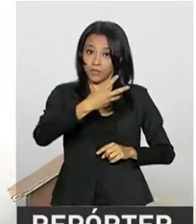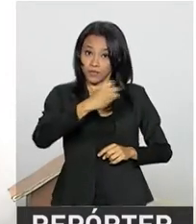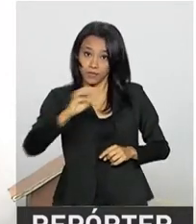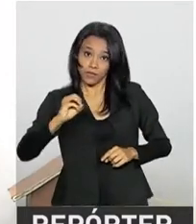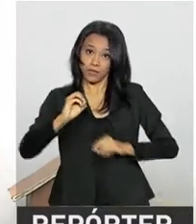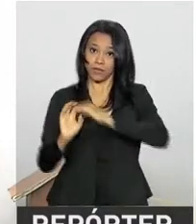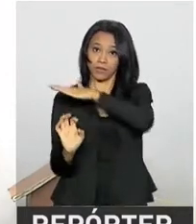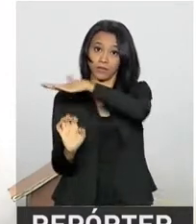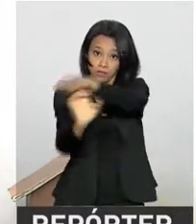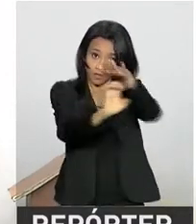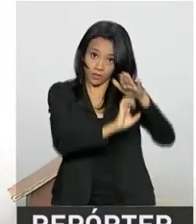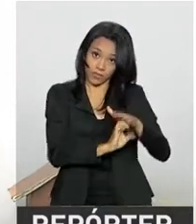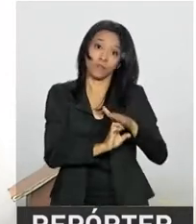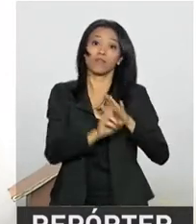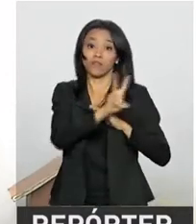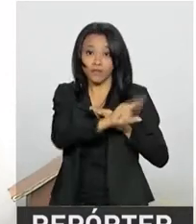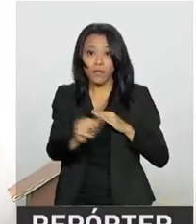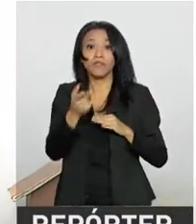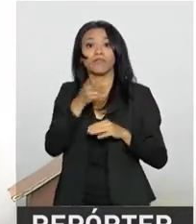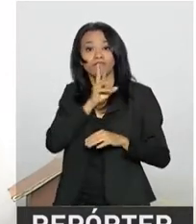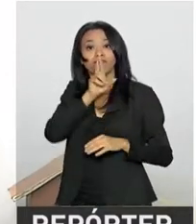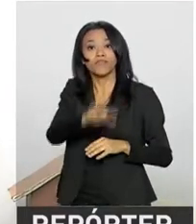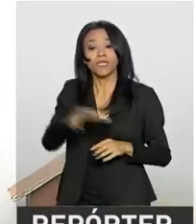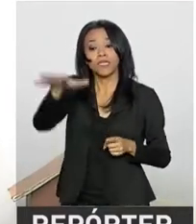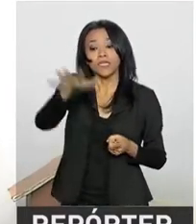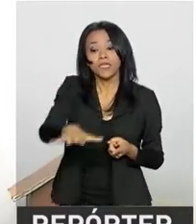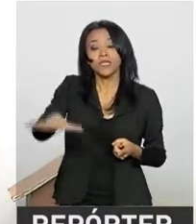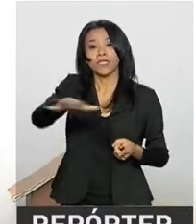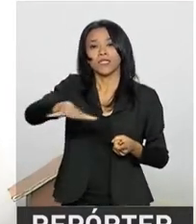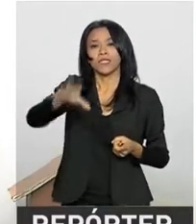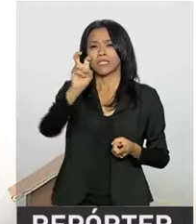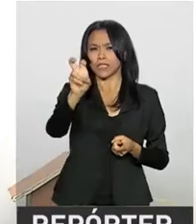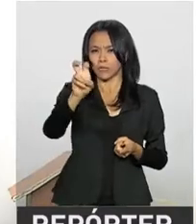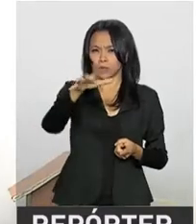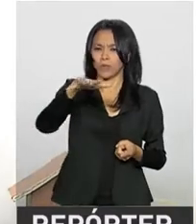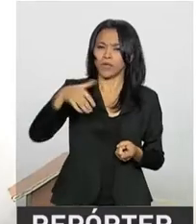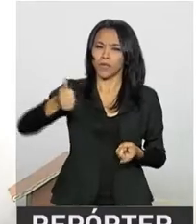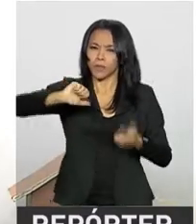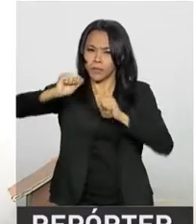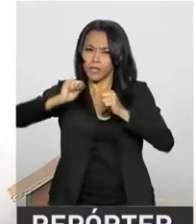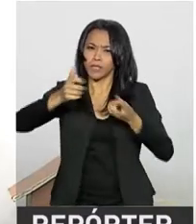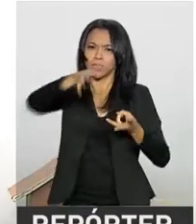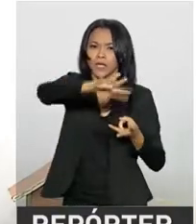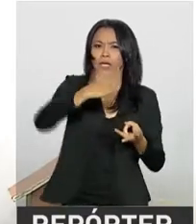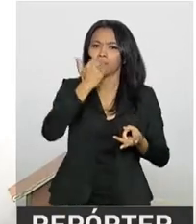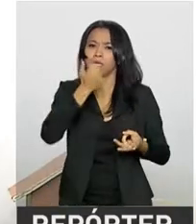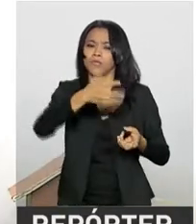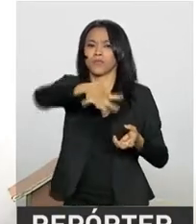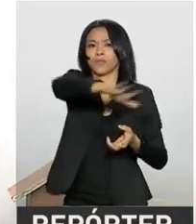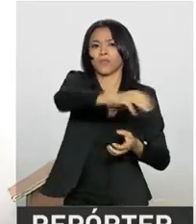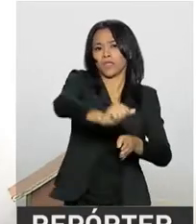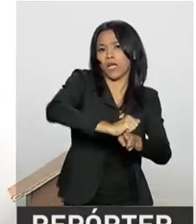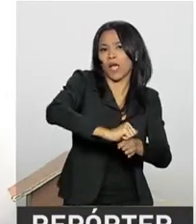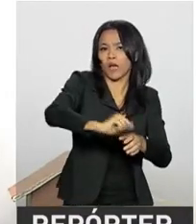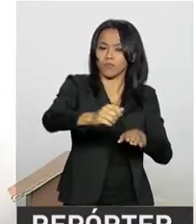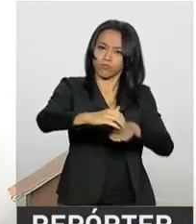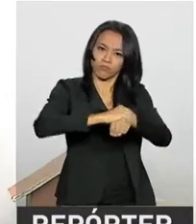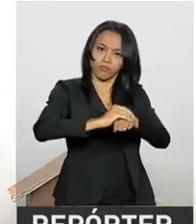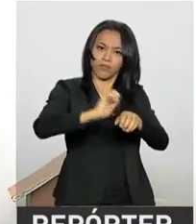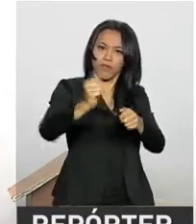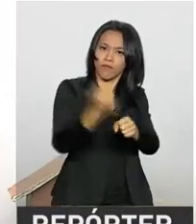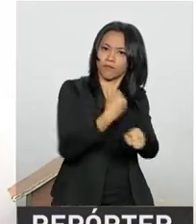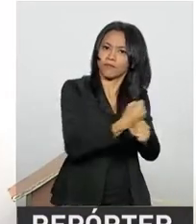cinco setores da nossa economia o setor de alimentos e bebidas setor moveleiro calçados têxteis e também